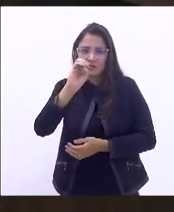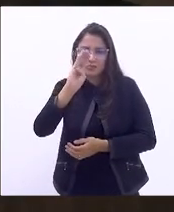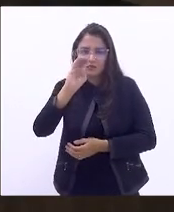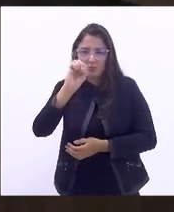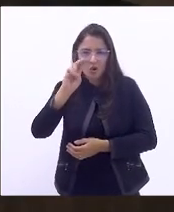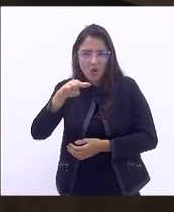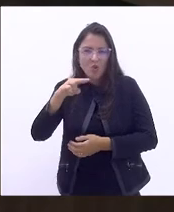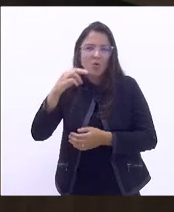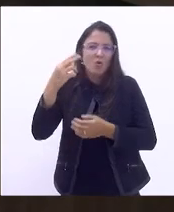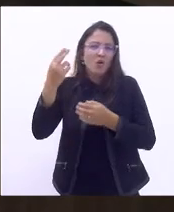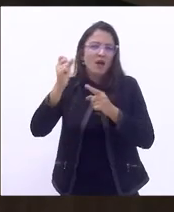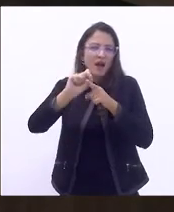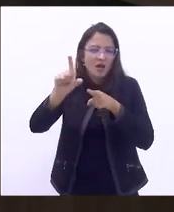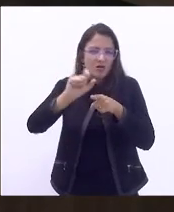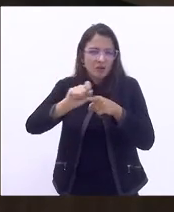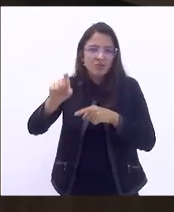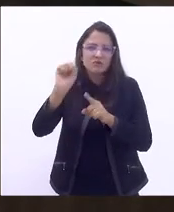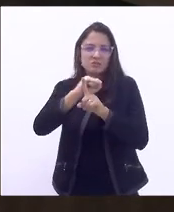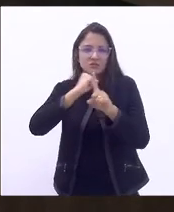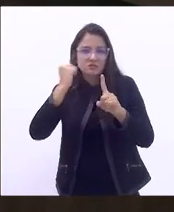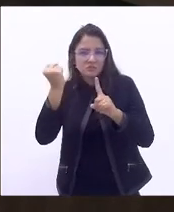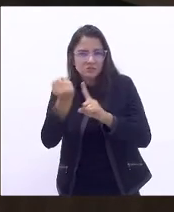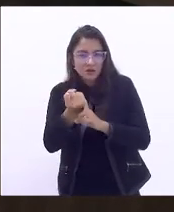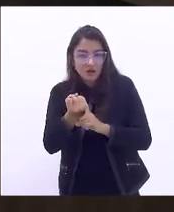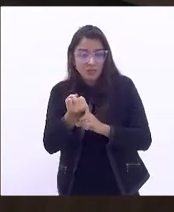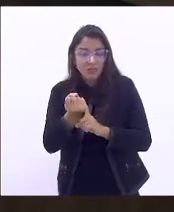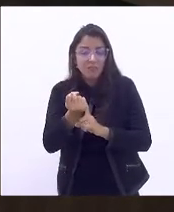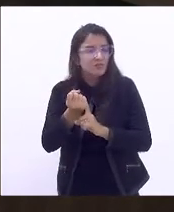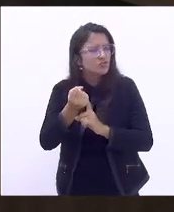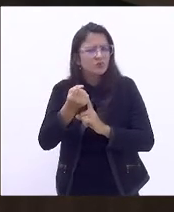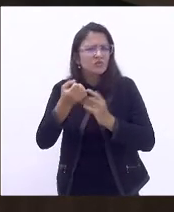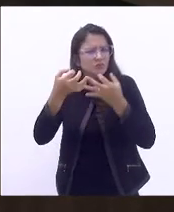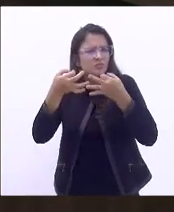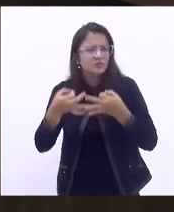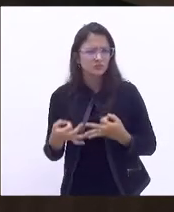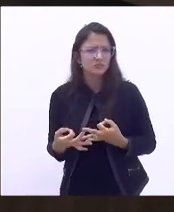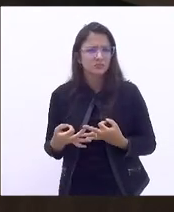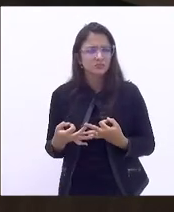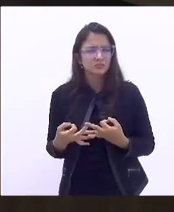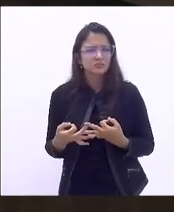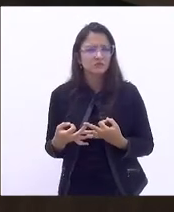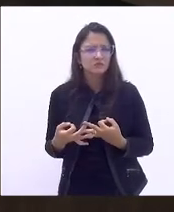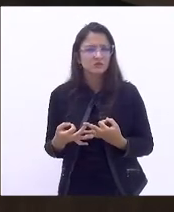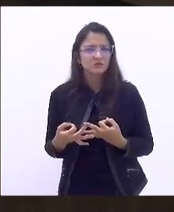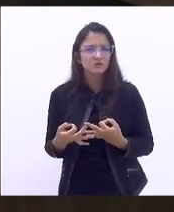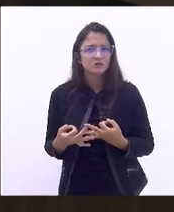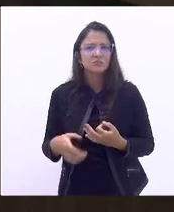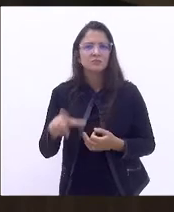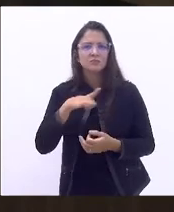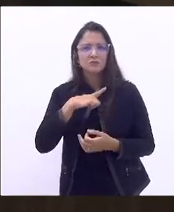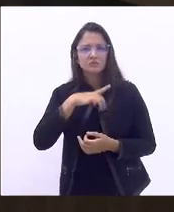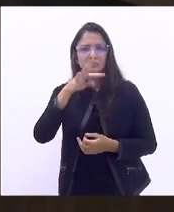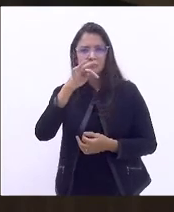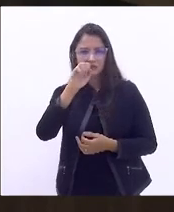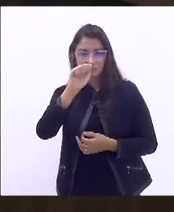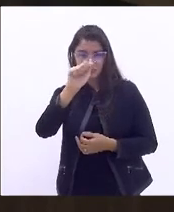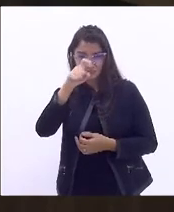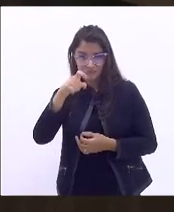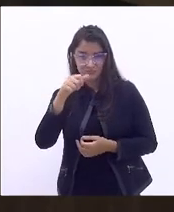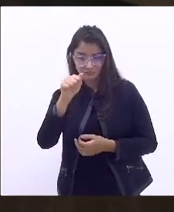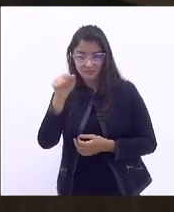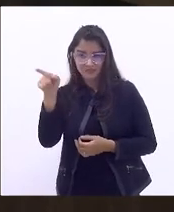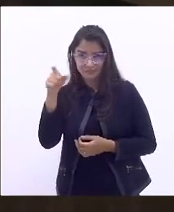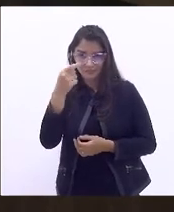social guarda justiça, além da taxa do Funesbom ser